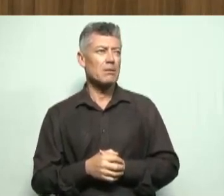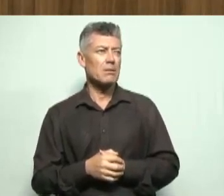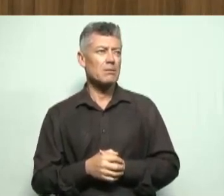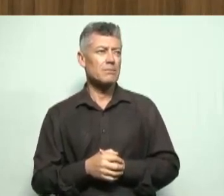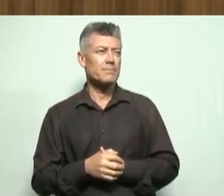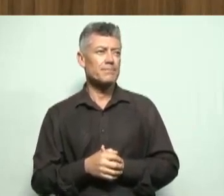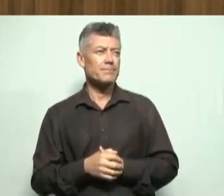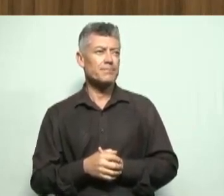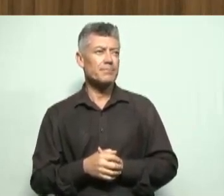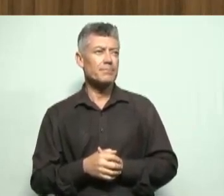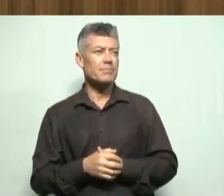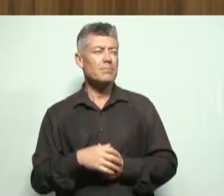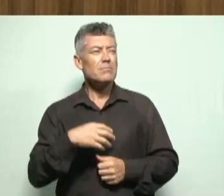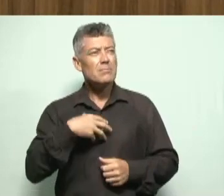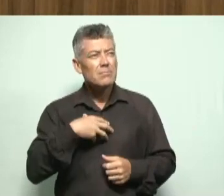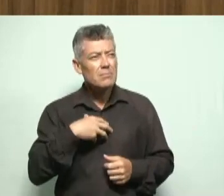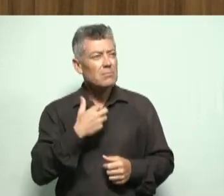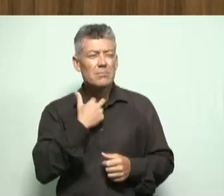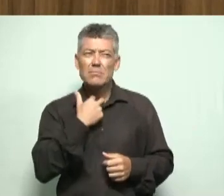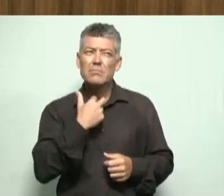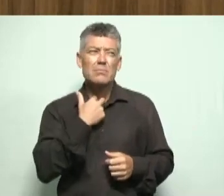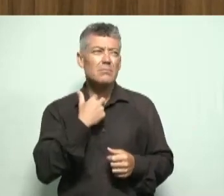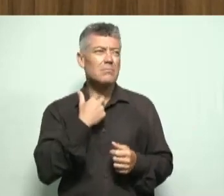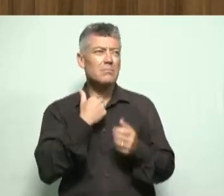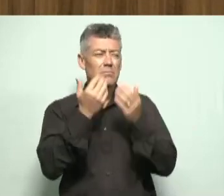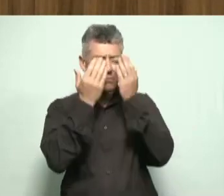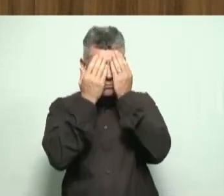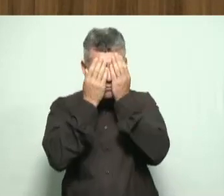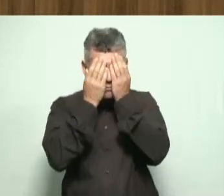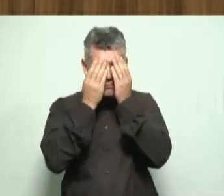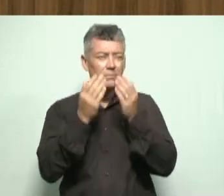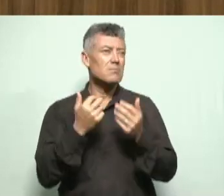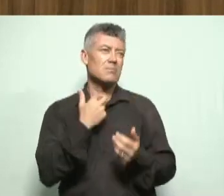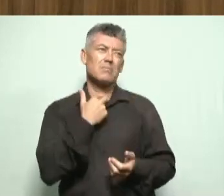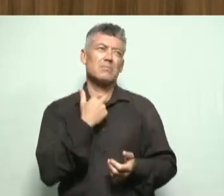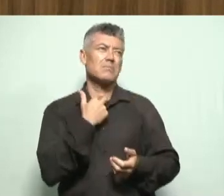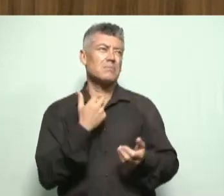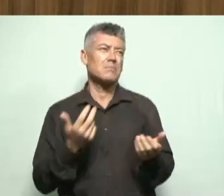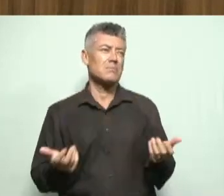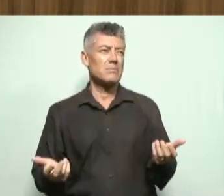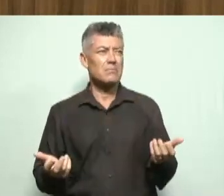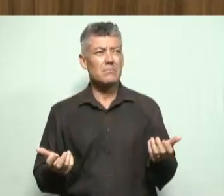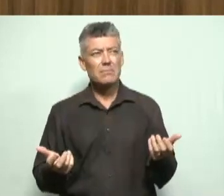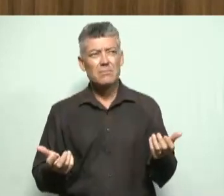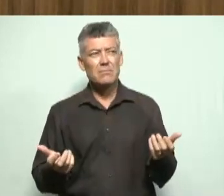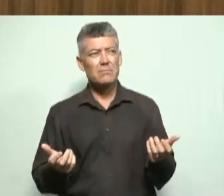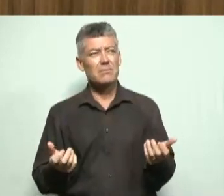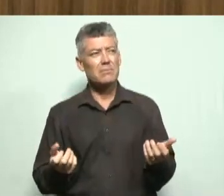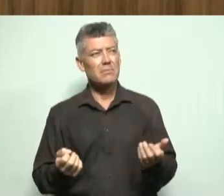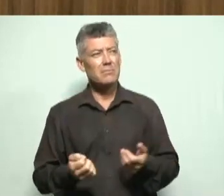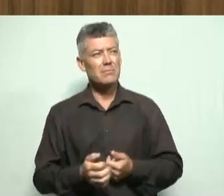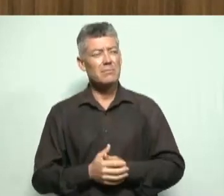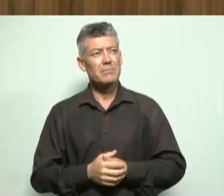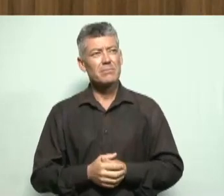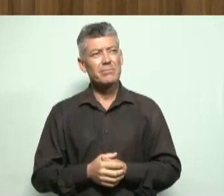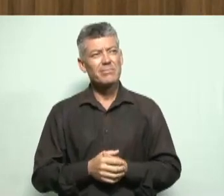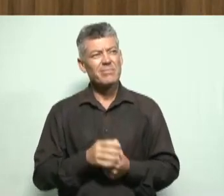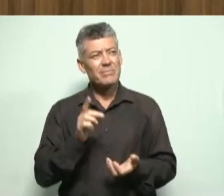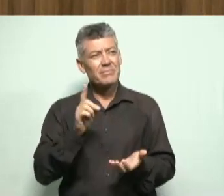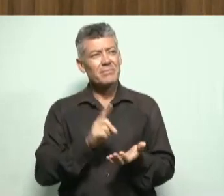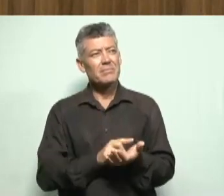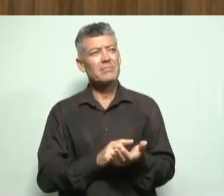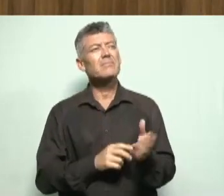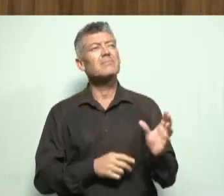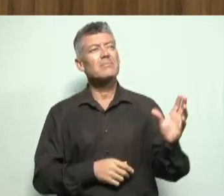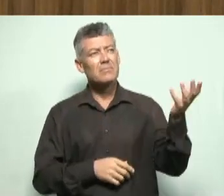E isso nós não podemos mais fechar os olhos. Não podemos fechar os olhos para essa